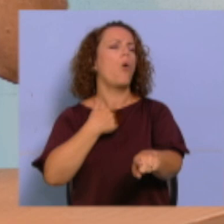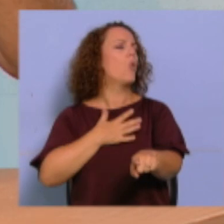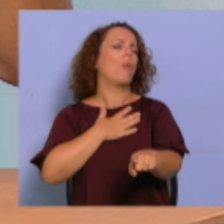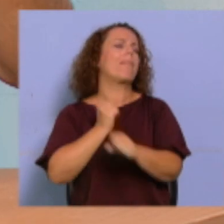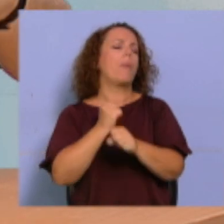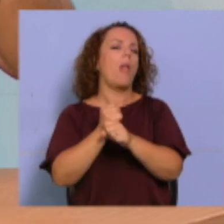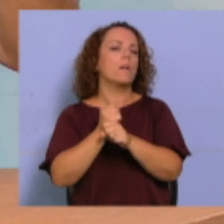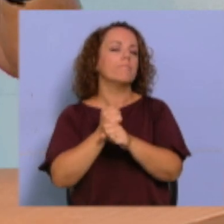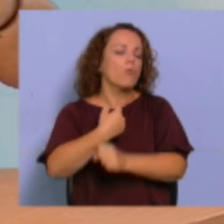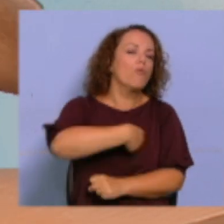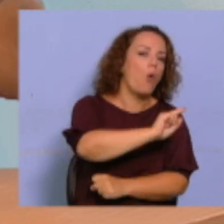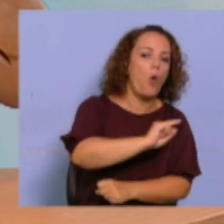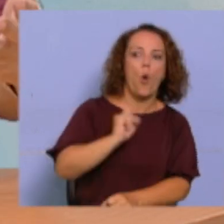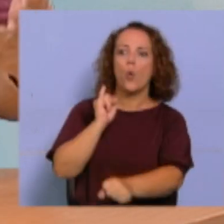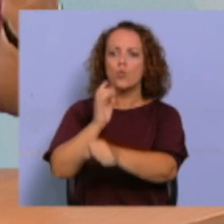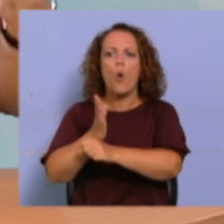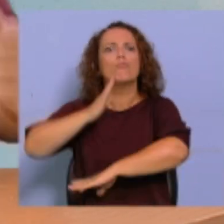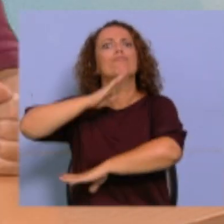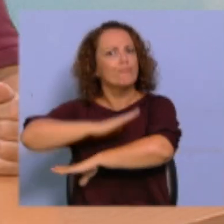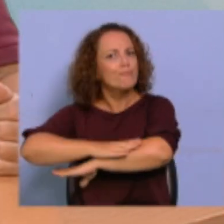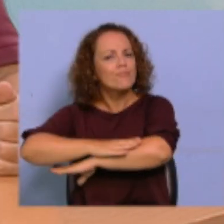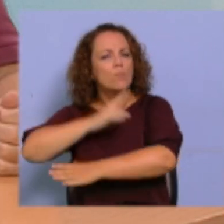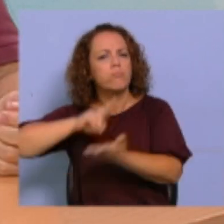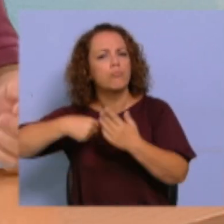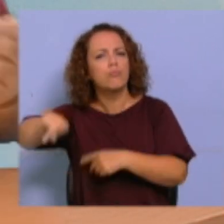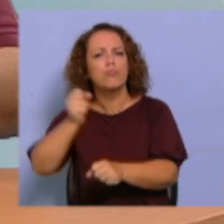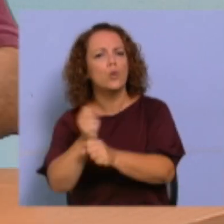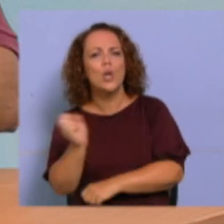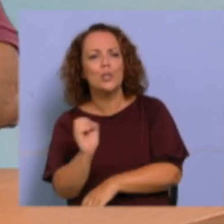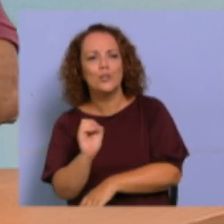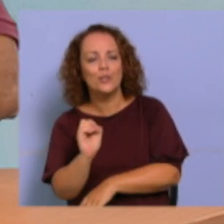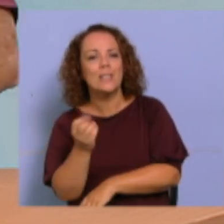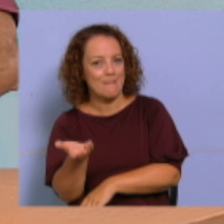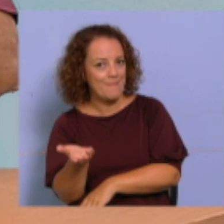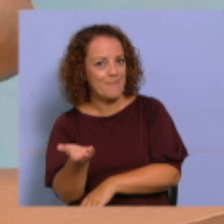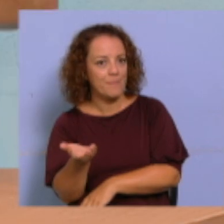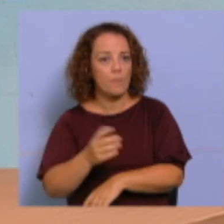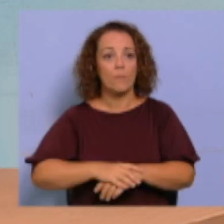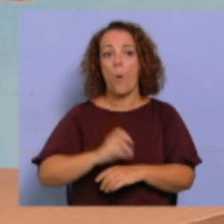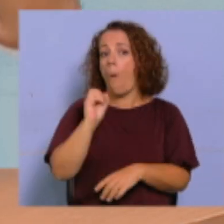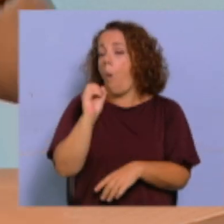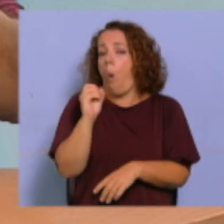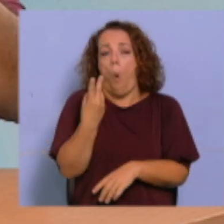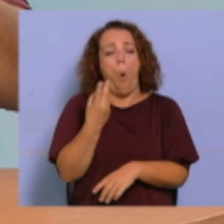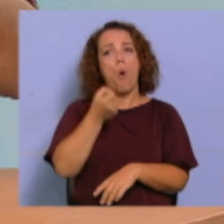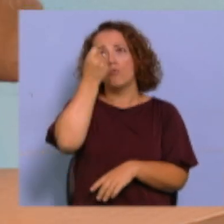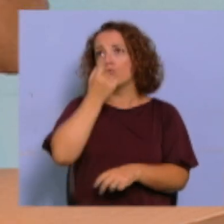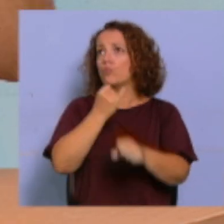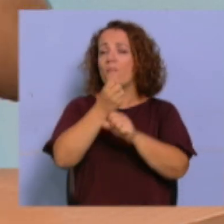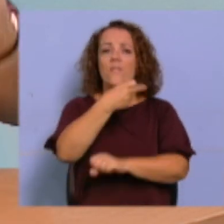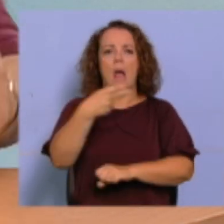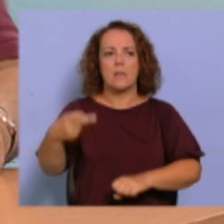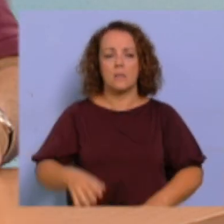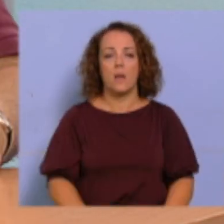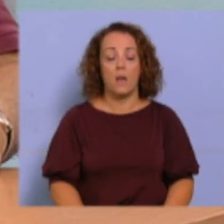outro, muito bem comportadinho, não foi trabalhar, não é? Bom, ou então, será outro provérbio: de boas intenções